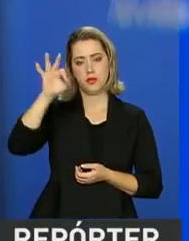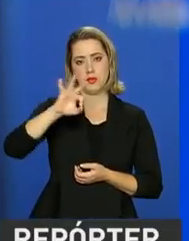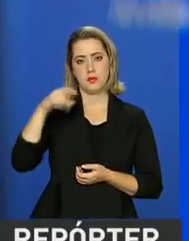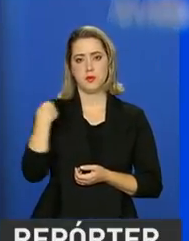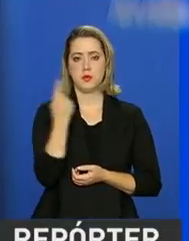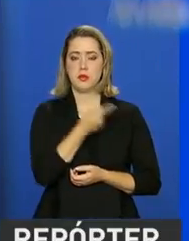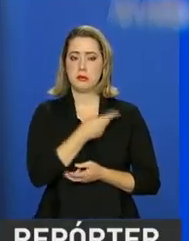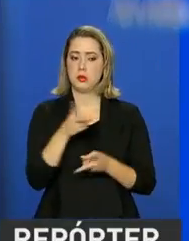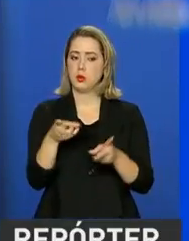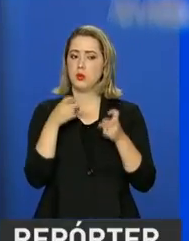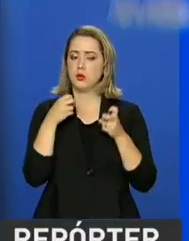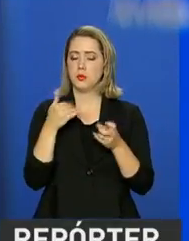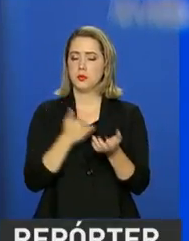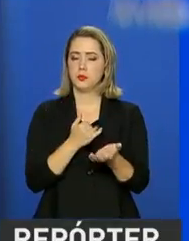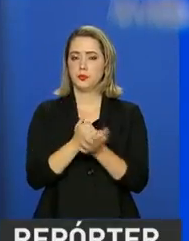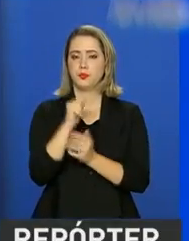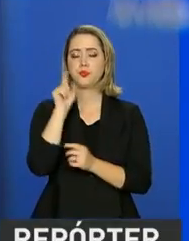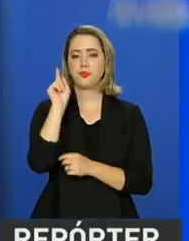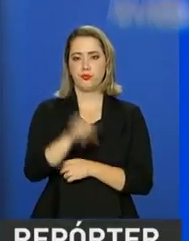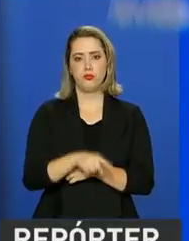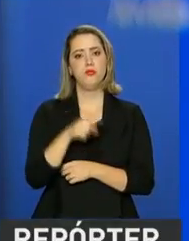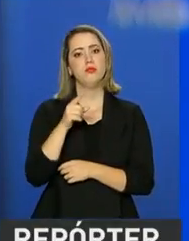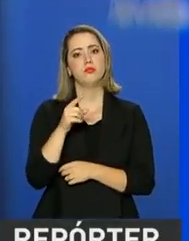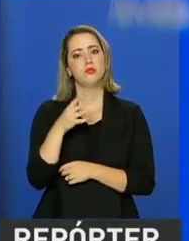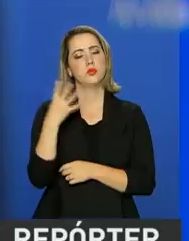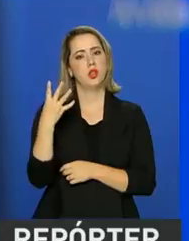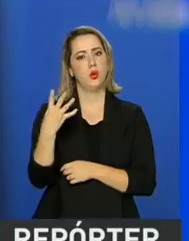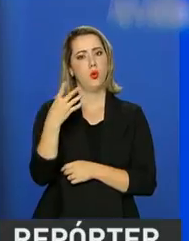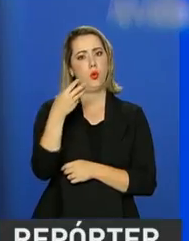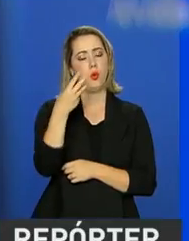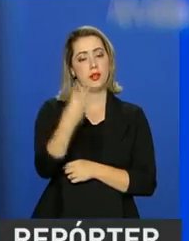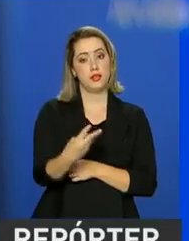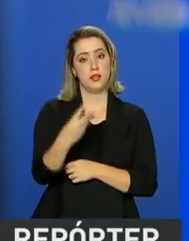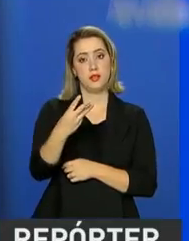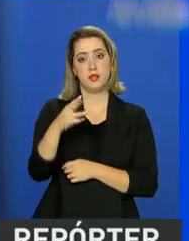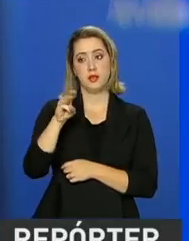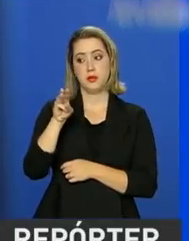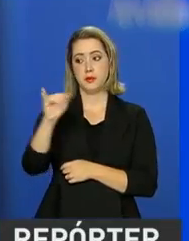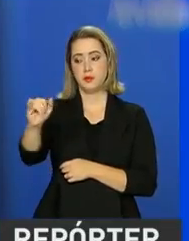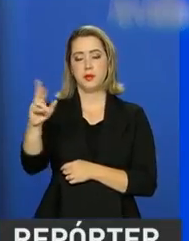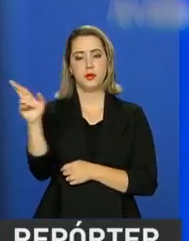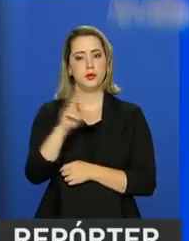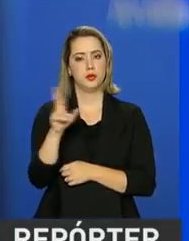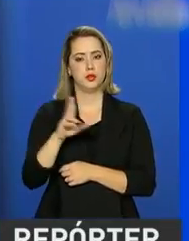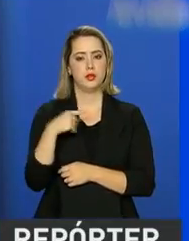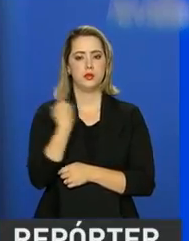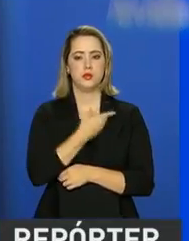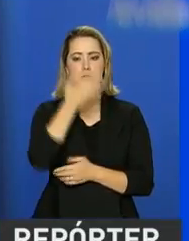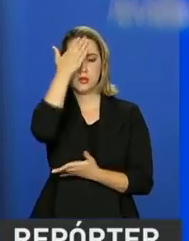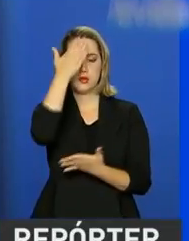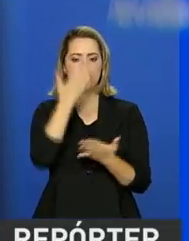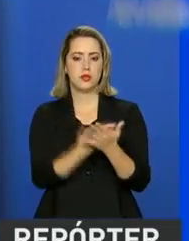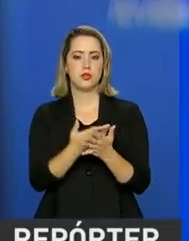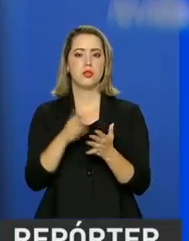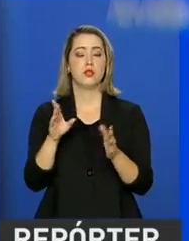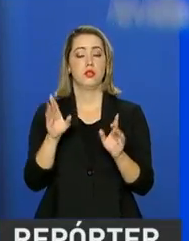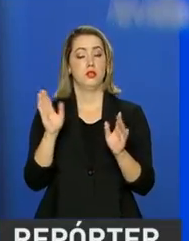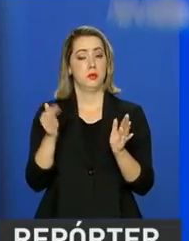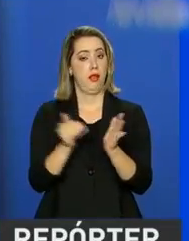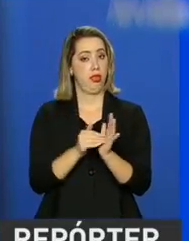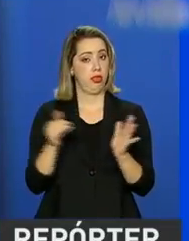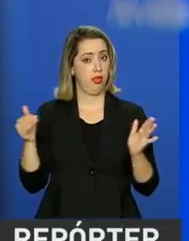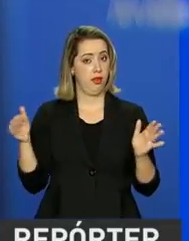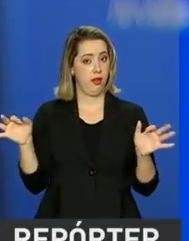nossa expectativa inicial que era 43 bilhões de reais então acreditamos que até o final do calendário